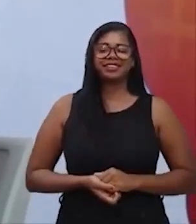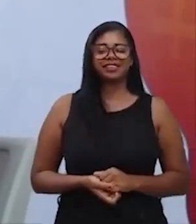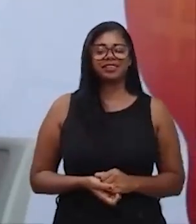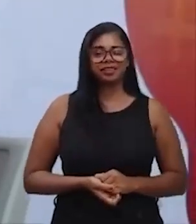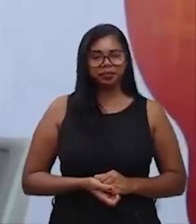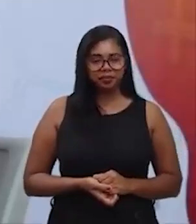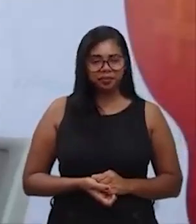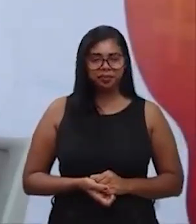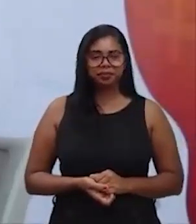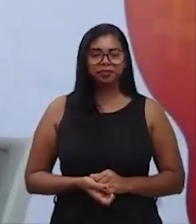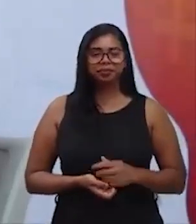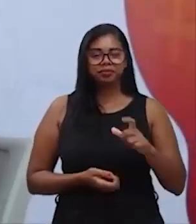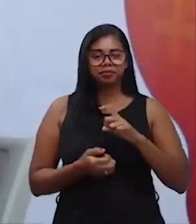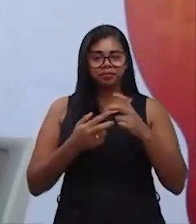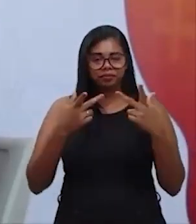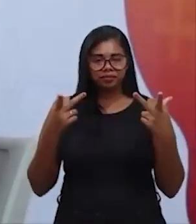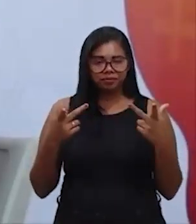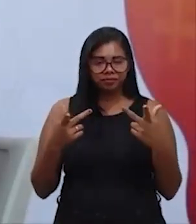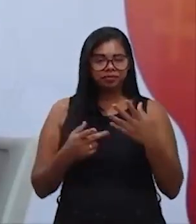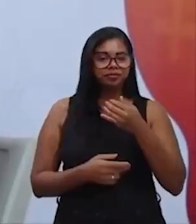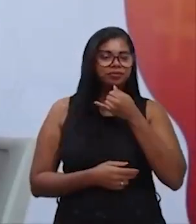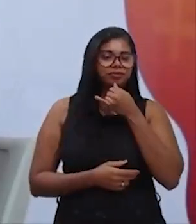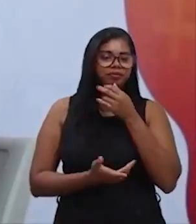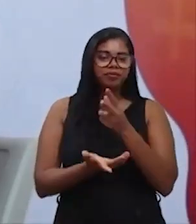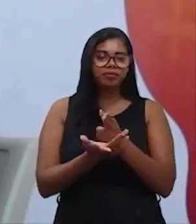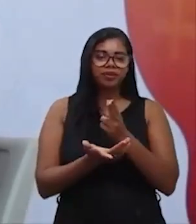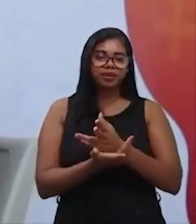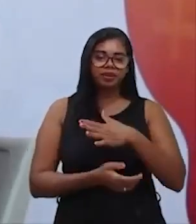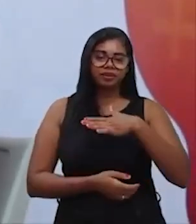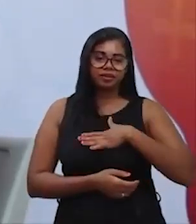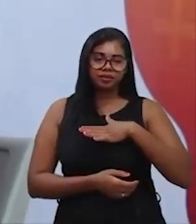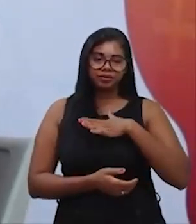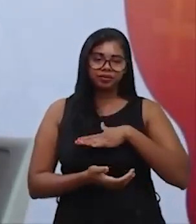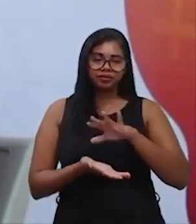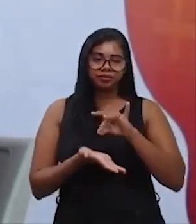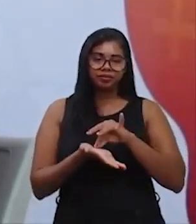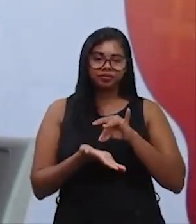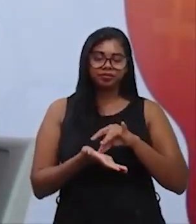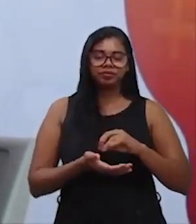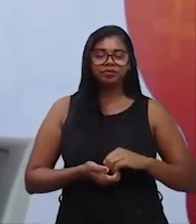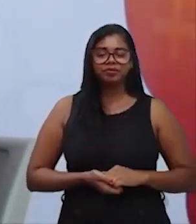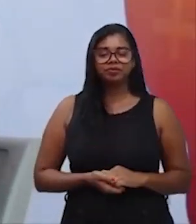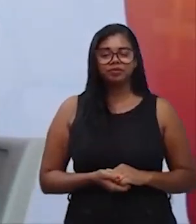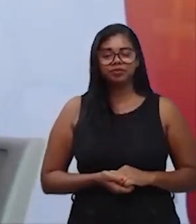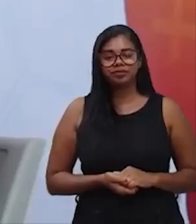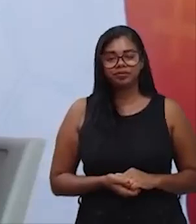bom, exato. Tem uma coisa que eu sempre gostei, eu acho que é das minhas